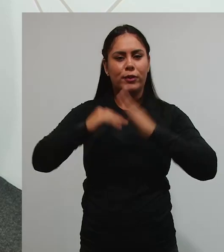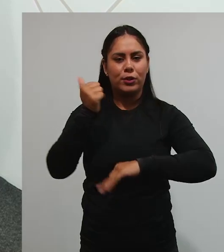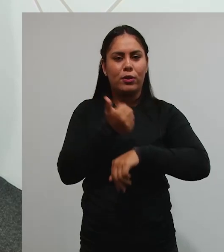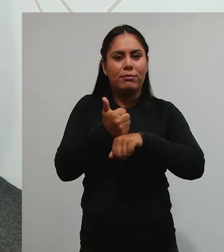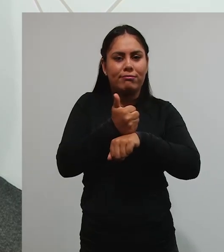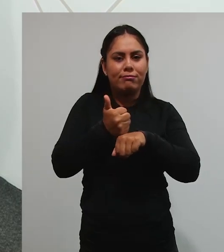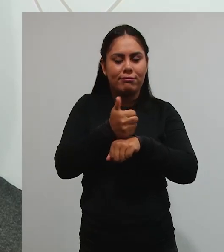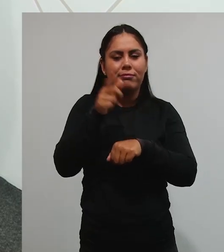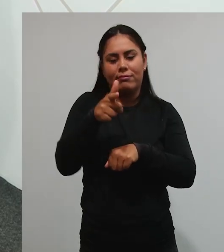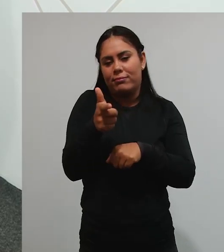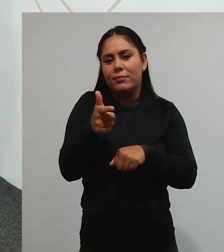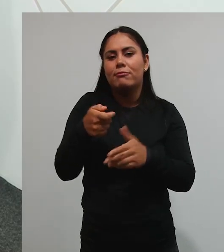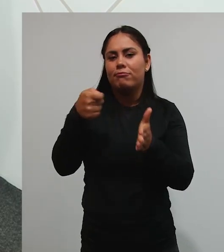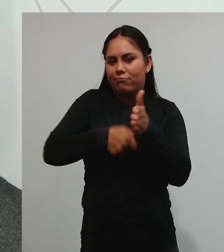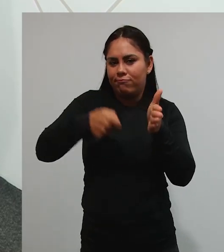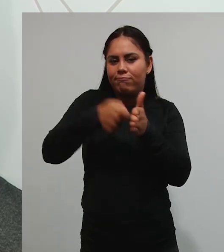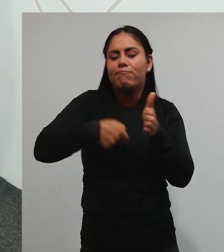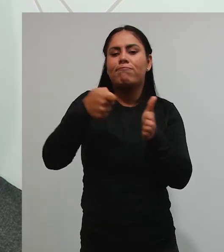nós, educadores,